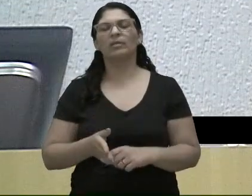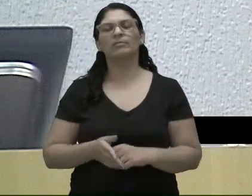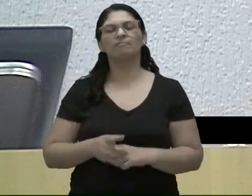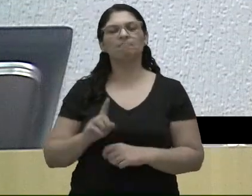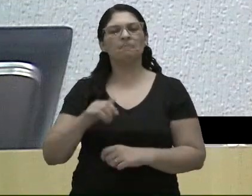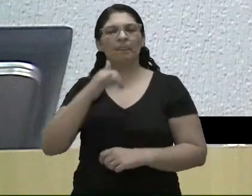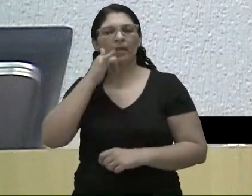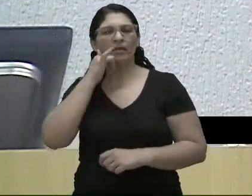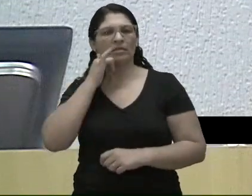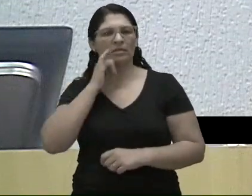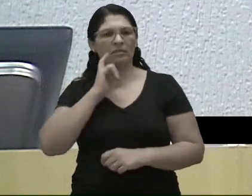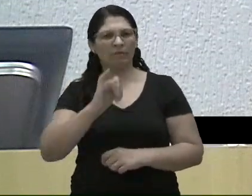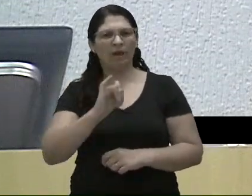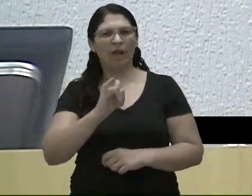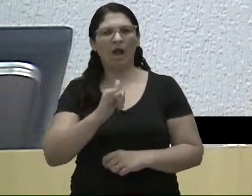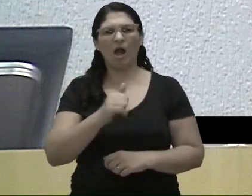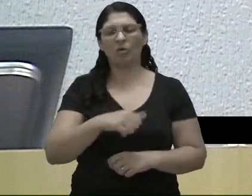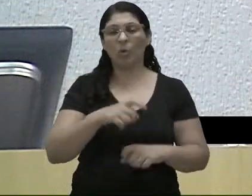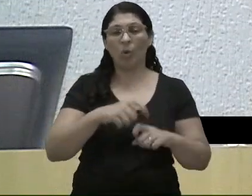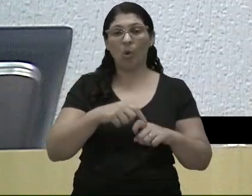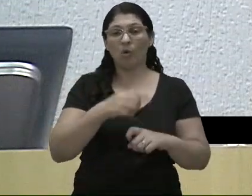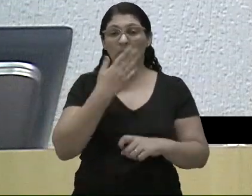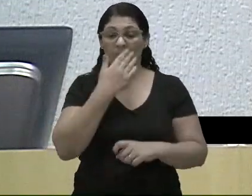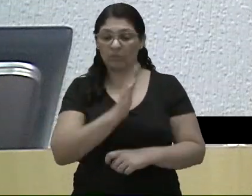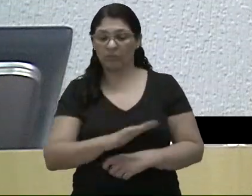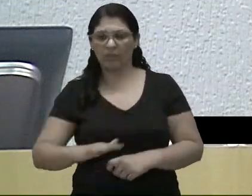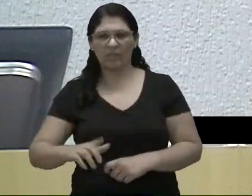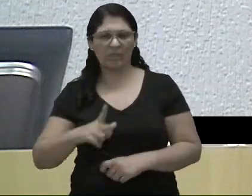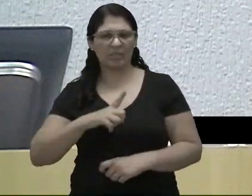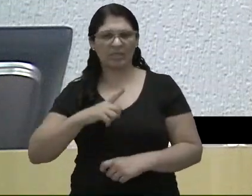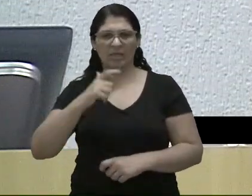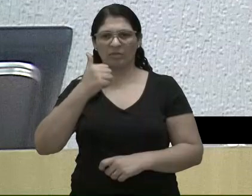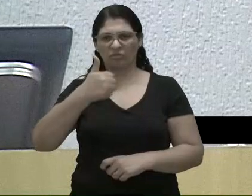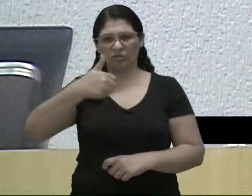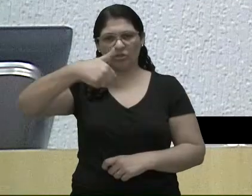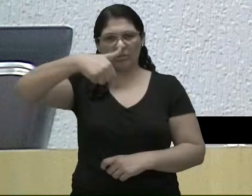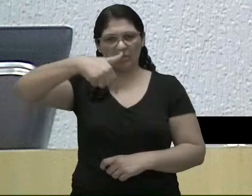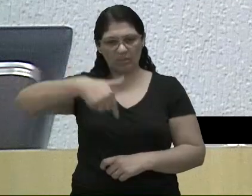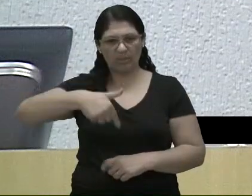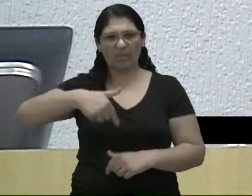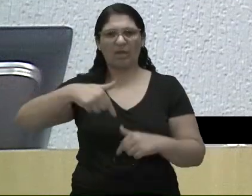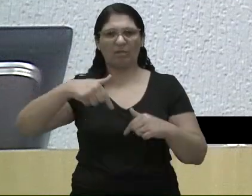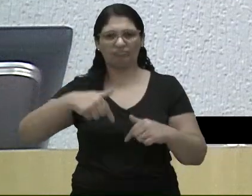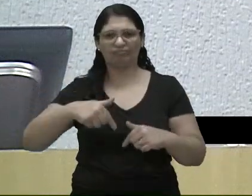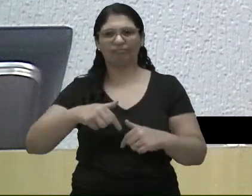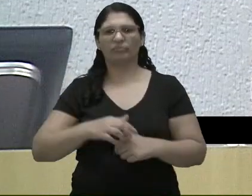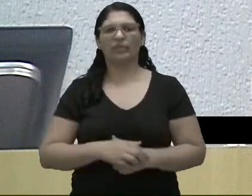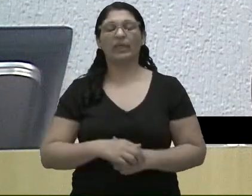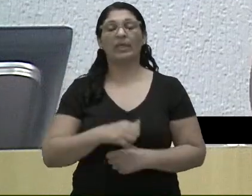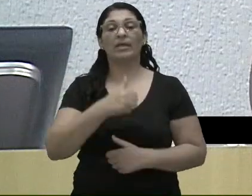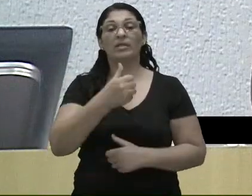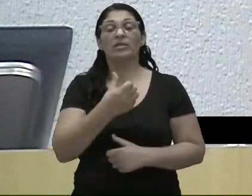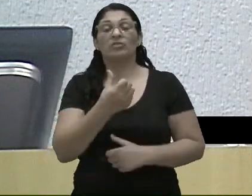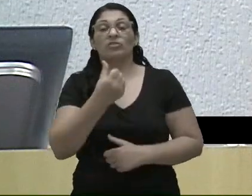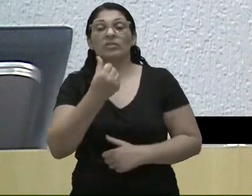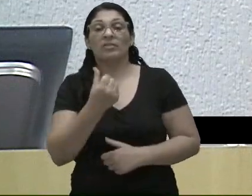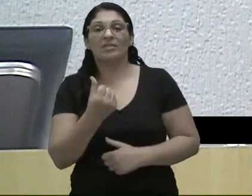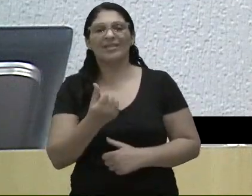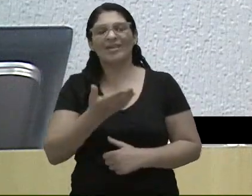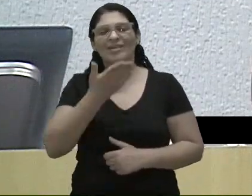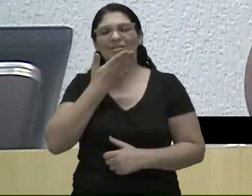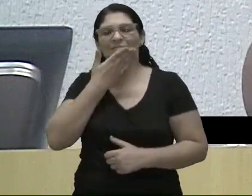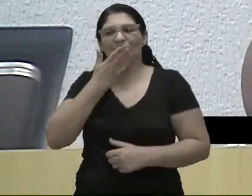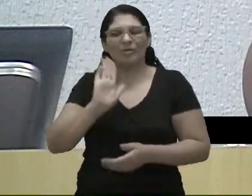médicos, principalmente os pediatras, que nós temos 17 pediatras na San Marino e 16 fizeram sua carta de demissão, que me traz